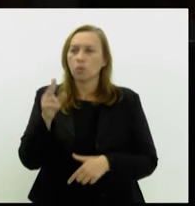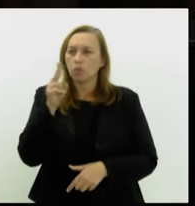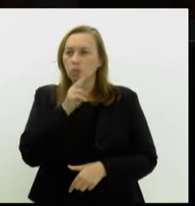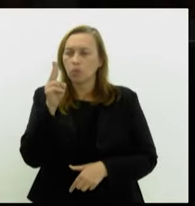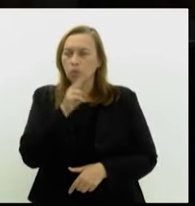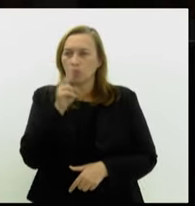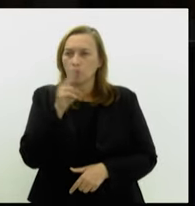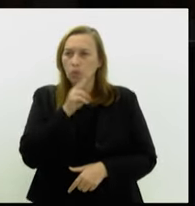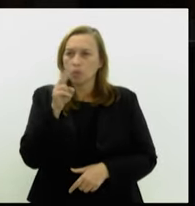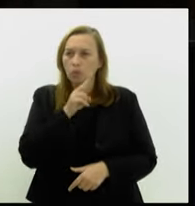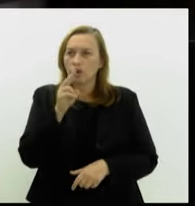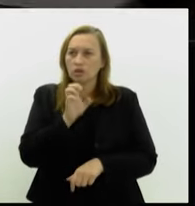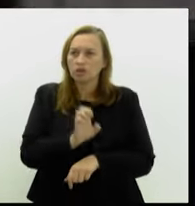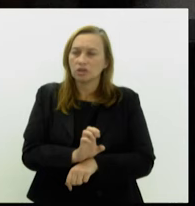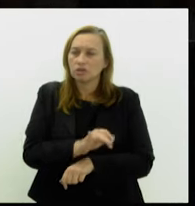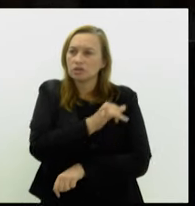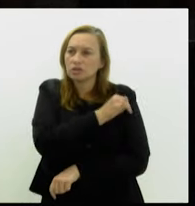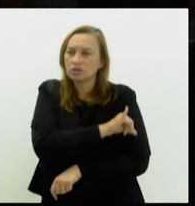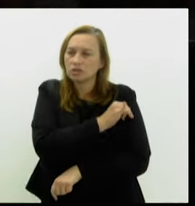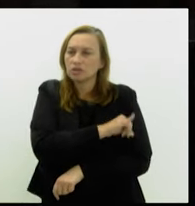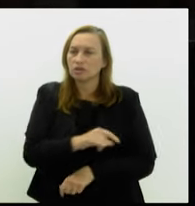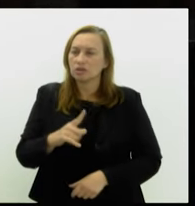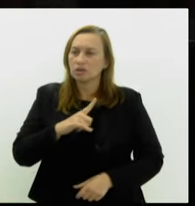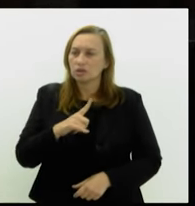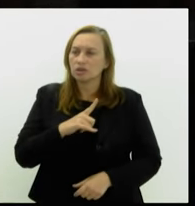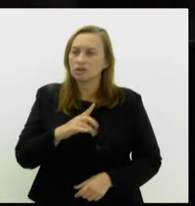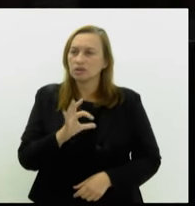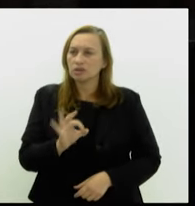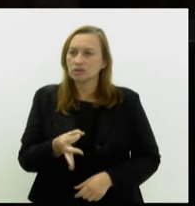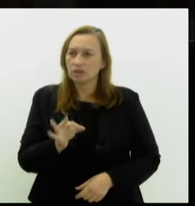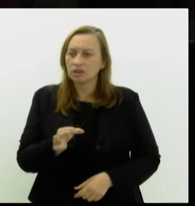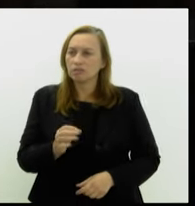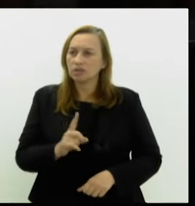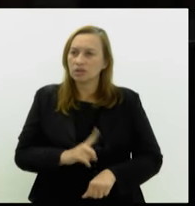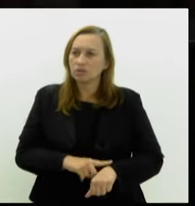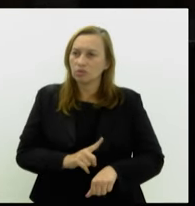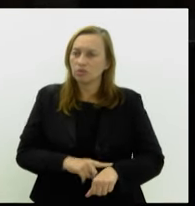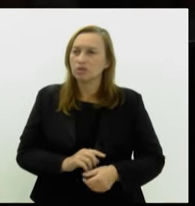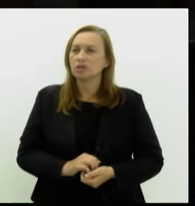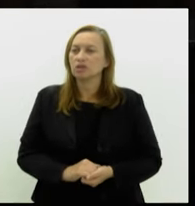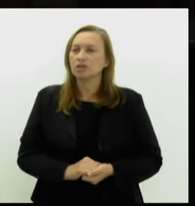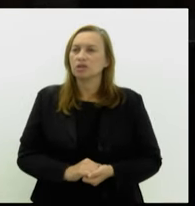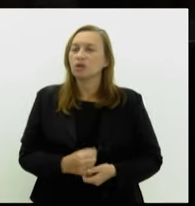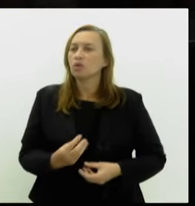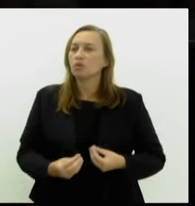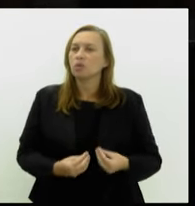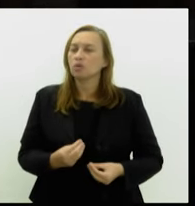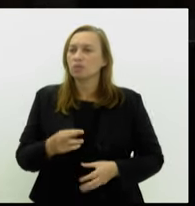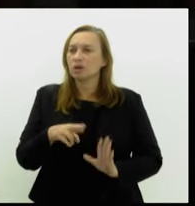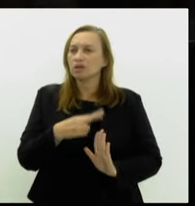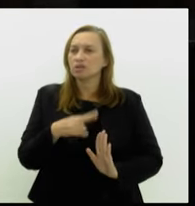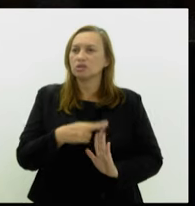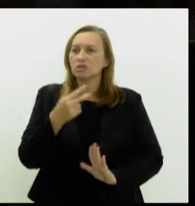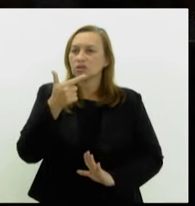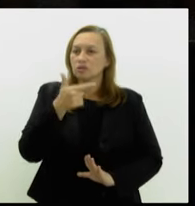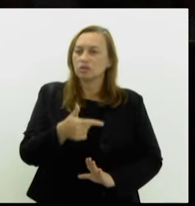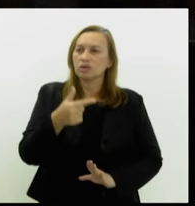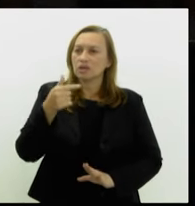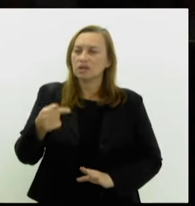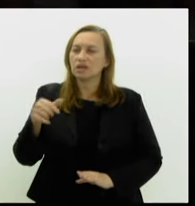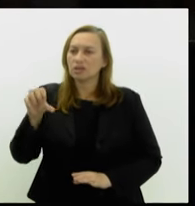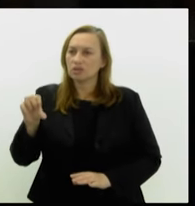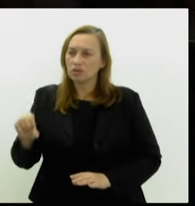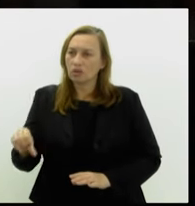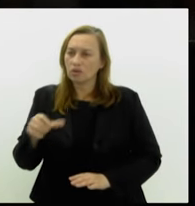urgência que o Estado do Rio de Janeiro tem exatamente nesse momento, como determina a Resolução 279